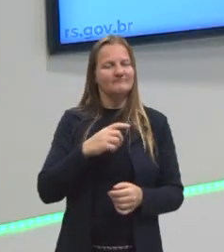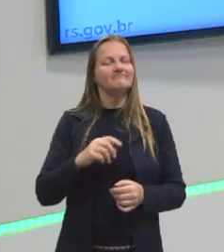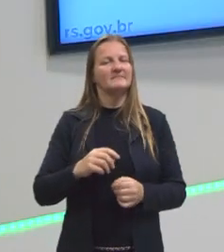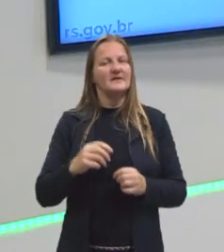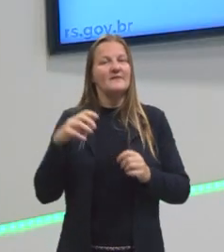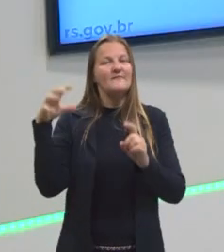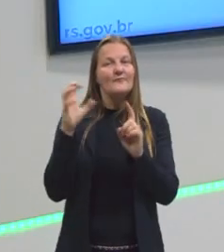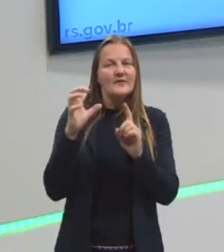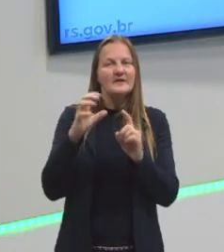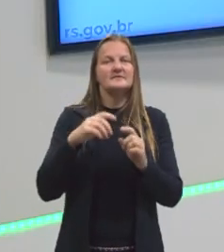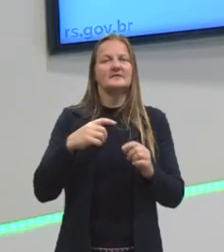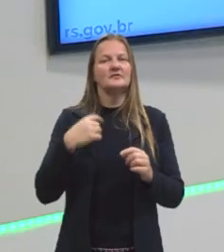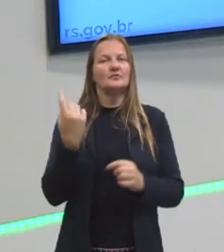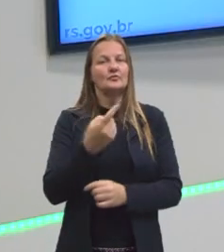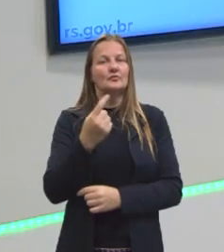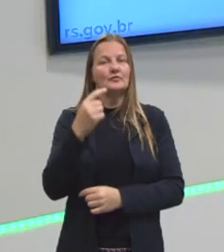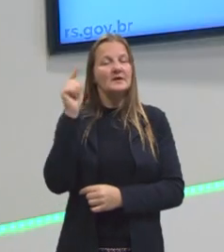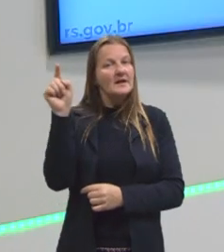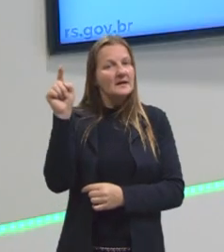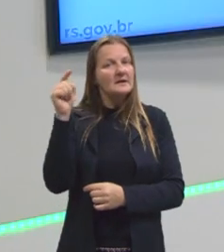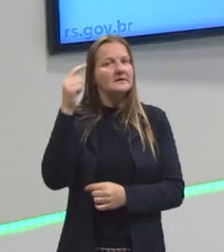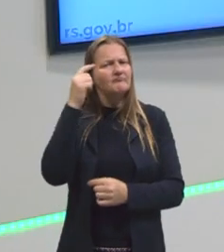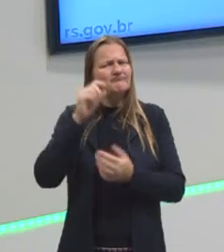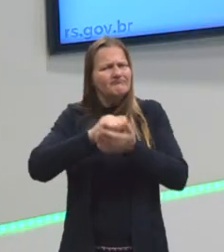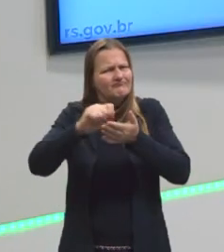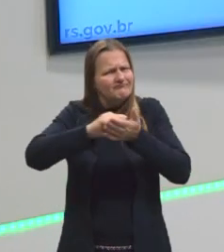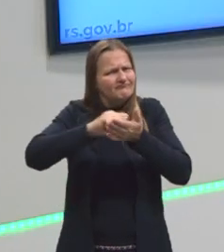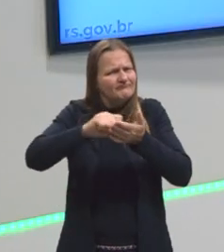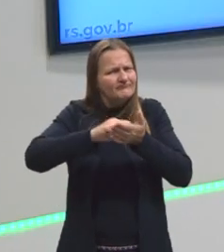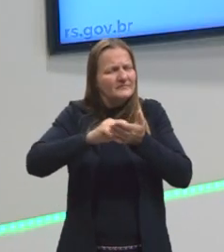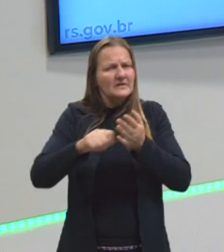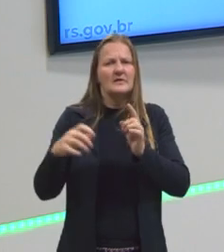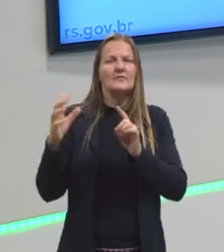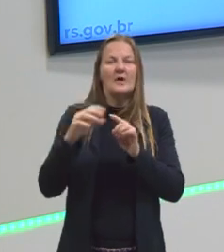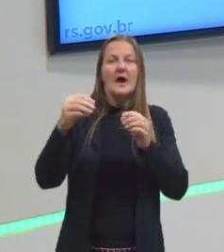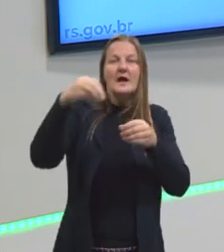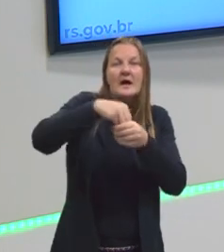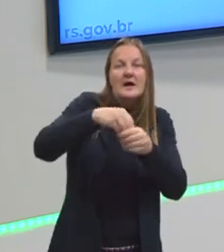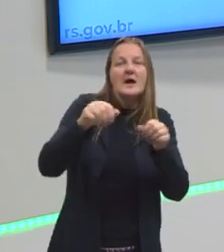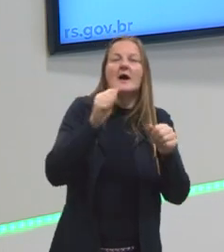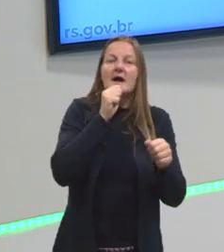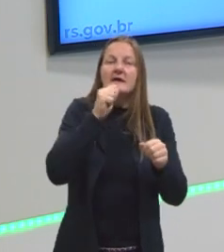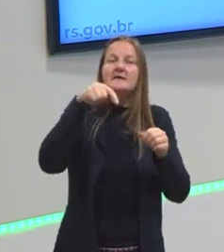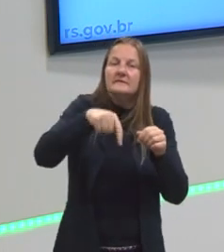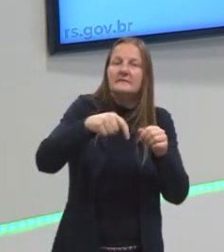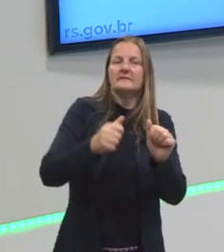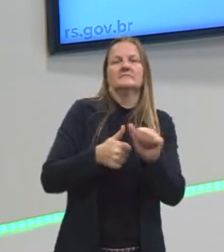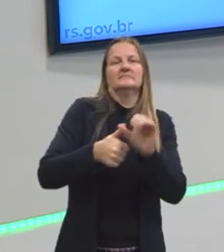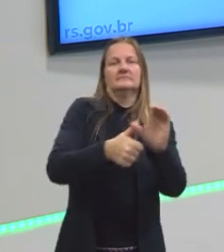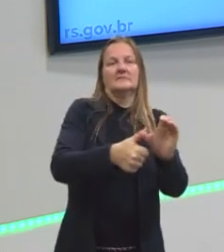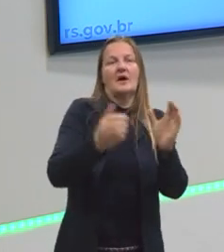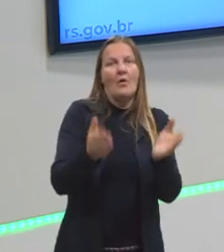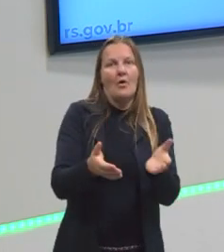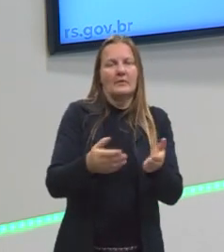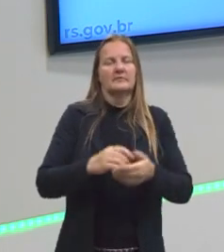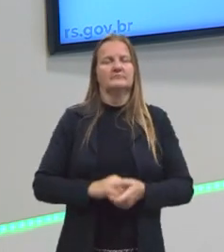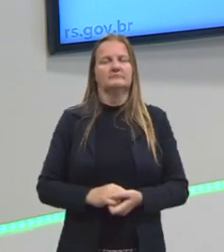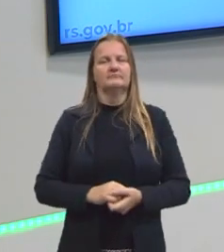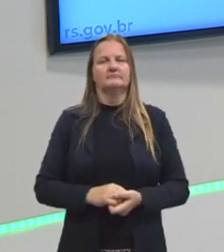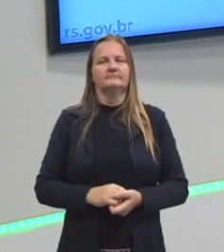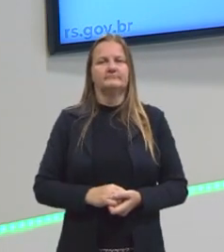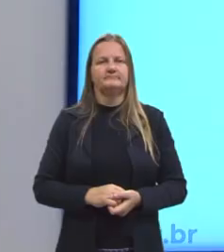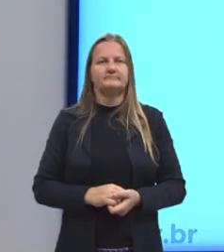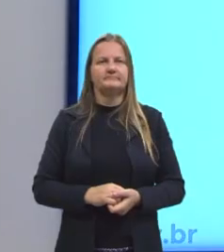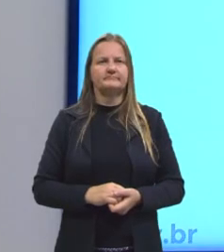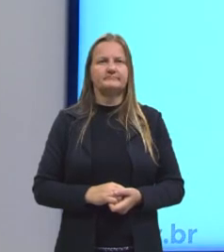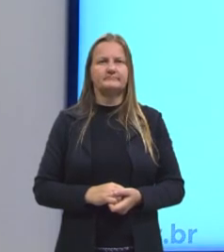Muitas das coisas que o Santo Agostinho escreveu lá ainda fazem parte do cristianismo né lembre